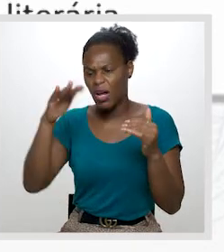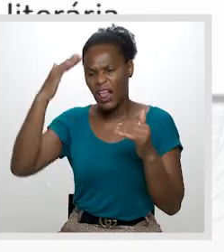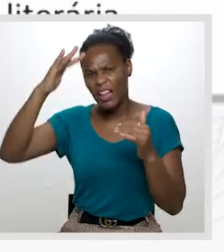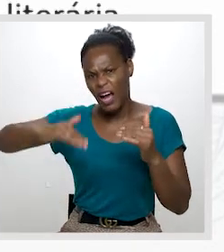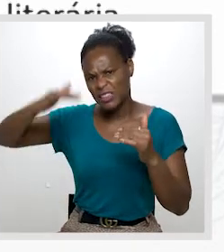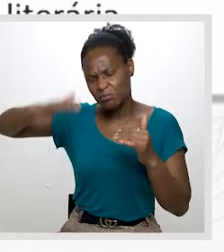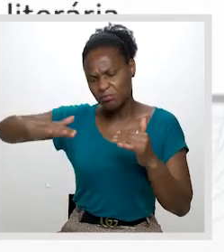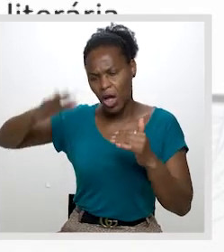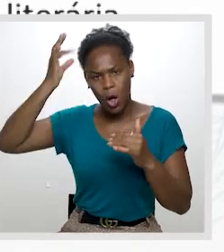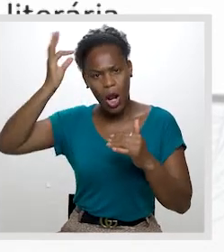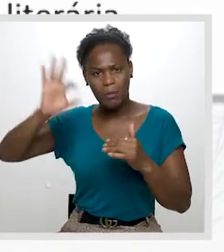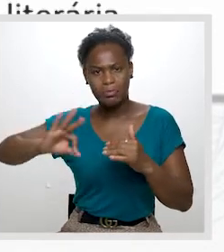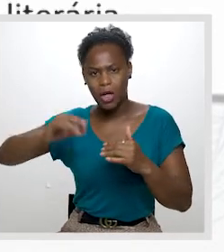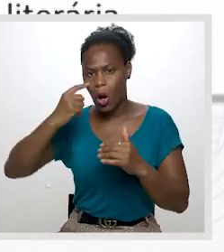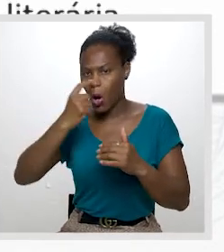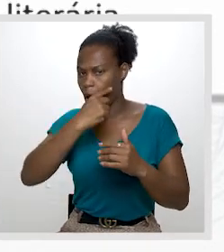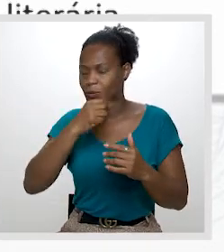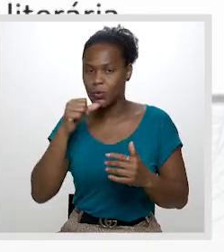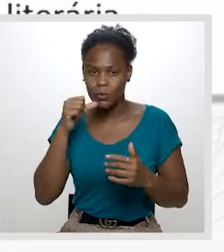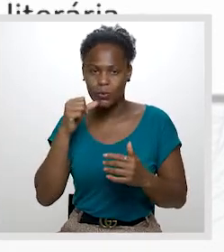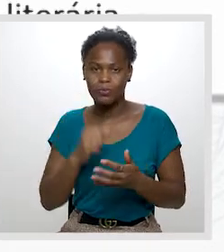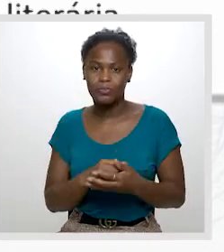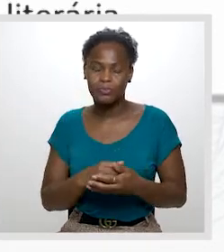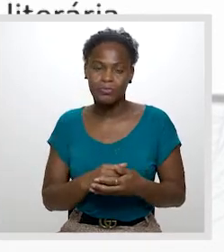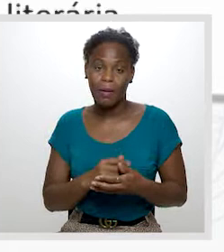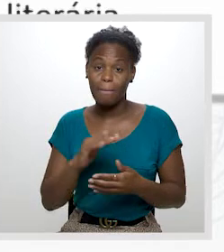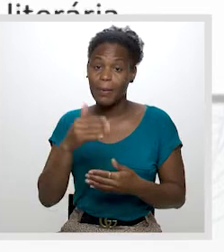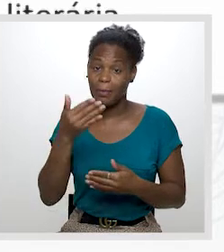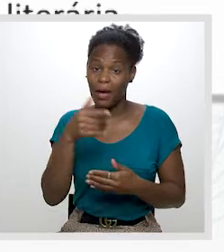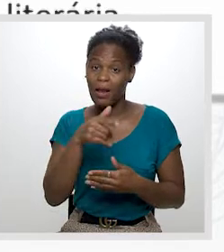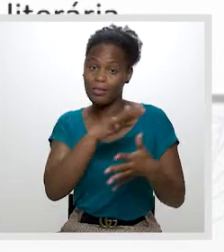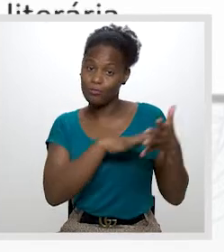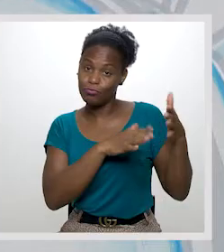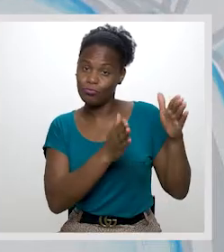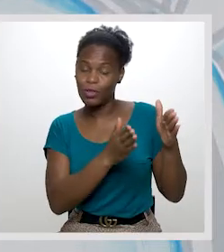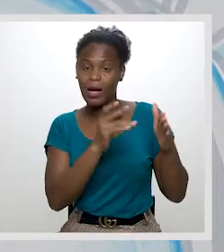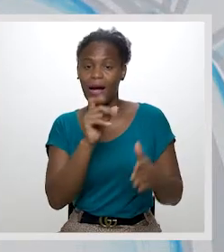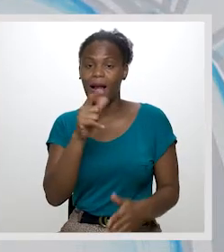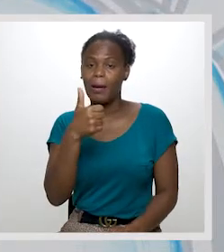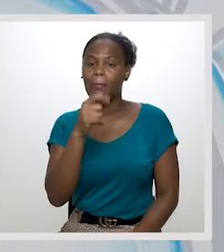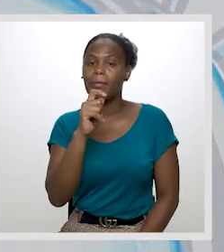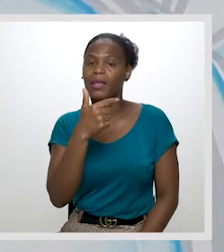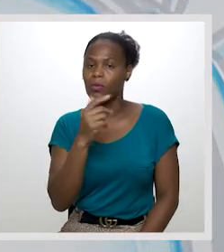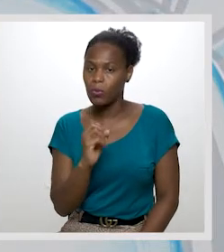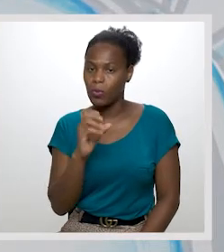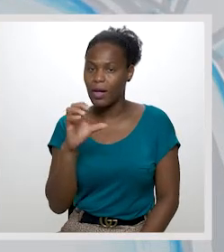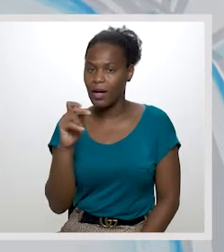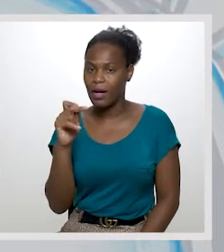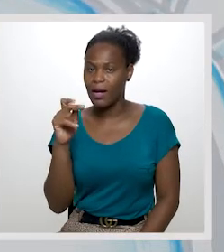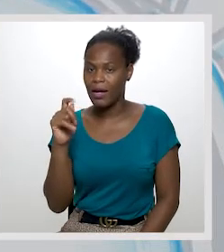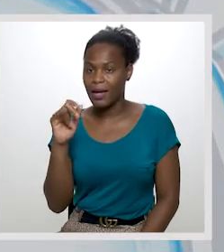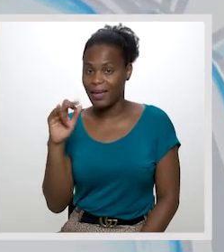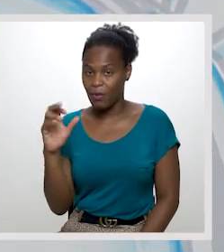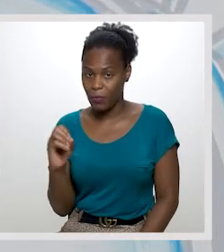era loiro e tinha olhos azuis. Este é o primeiro heterônimo, o Alberto Caeiro,